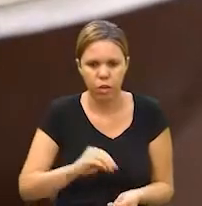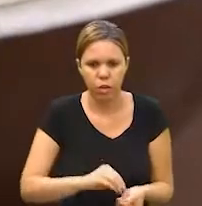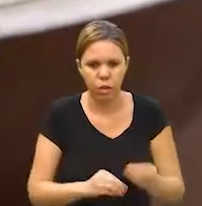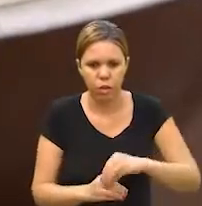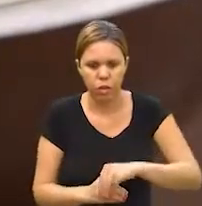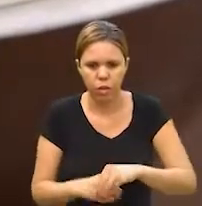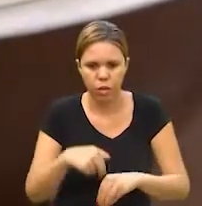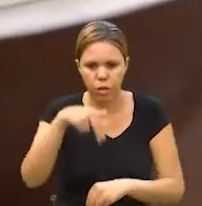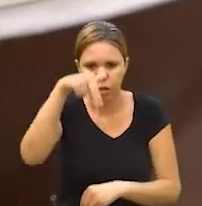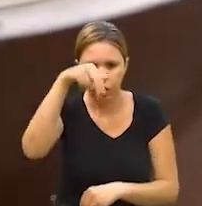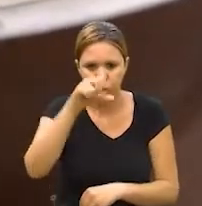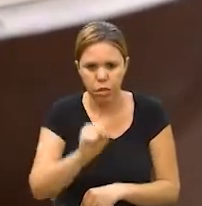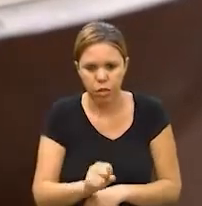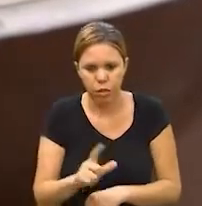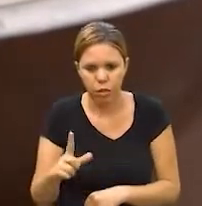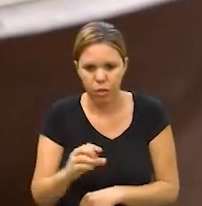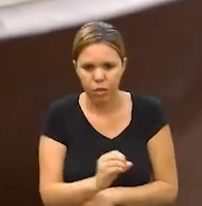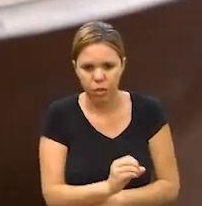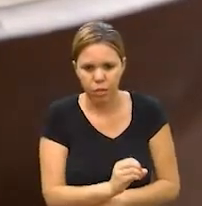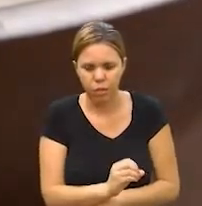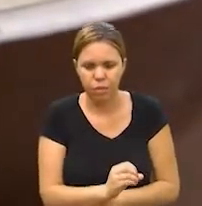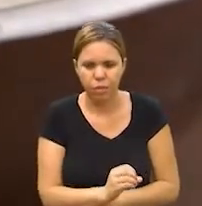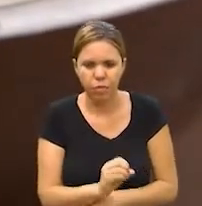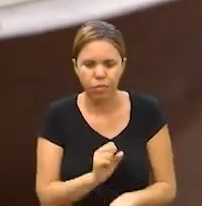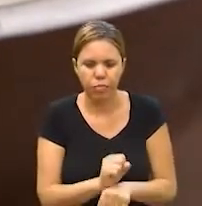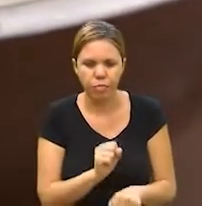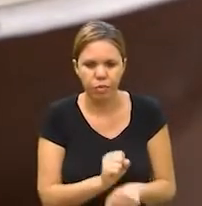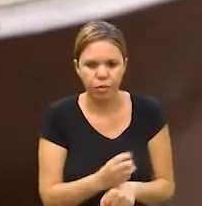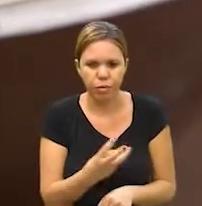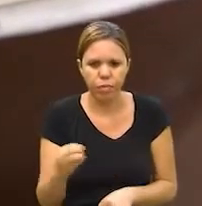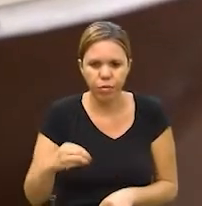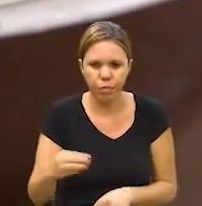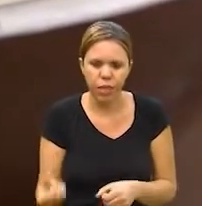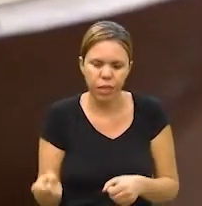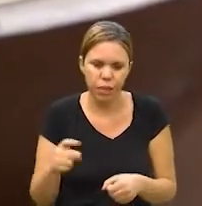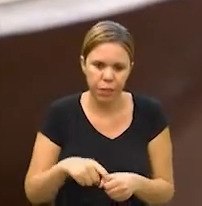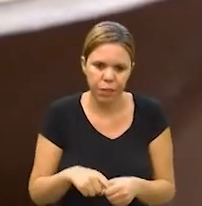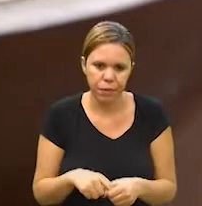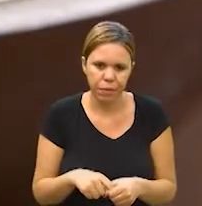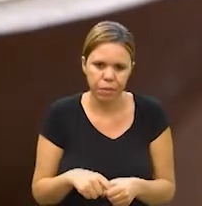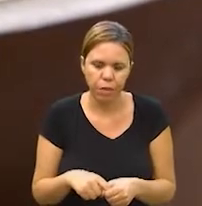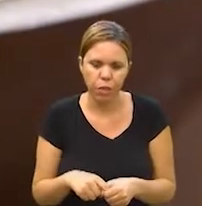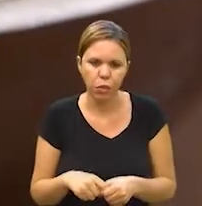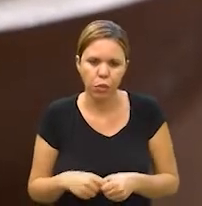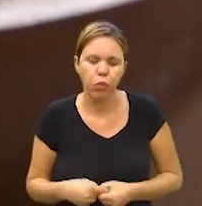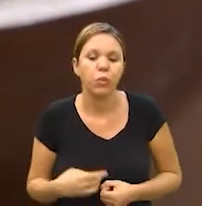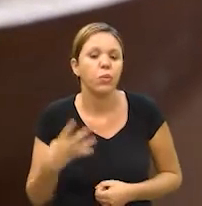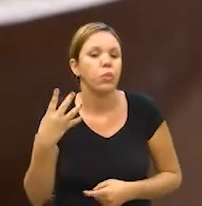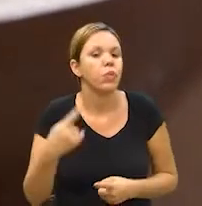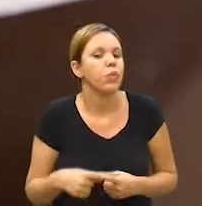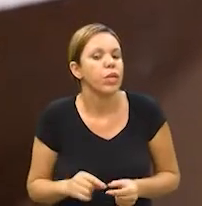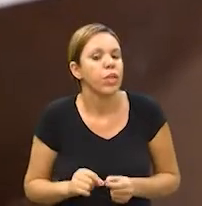norte, sul, leste, oeste, tá, e depois descansa 30 minutos e volta para as dobras. Então são quatro intervalos de